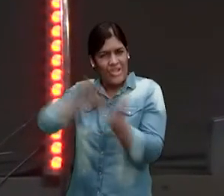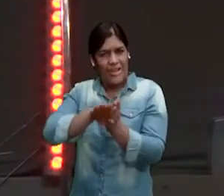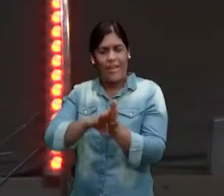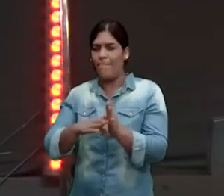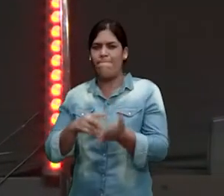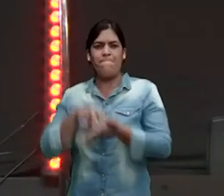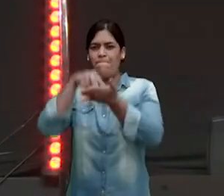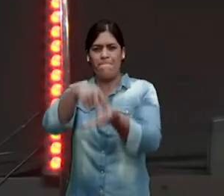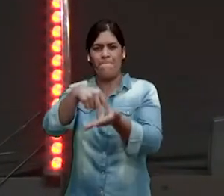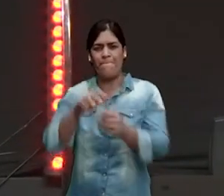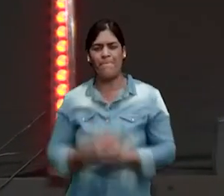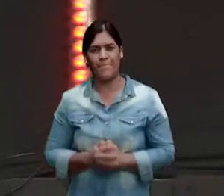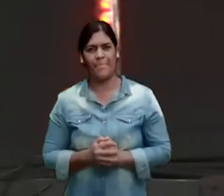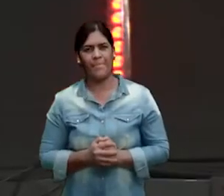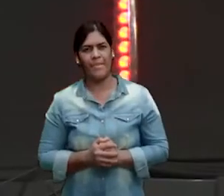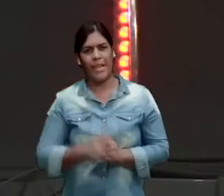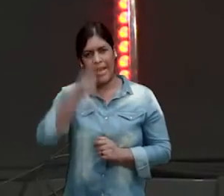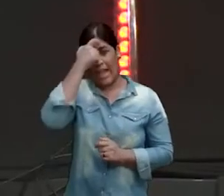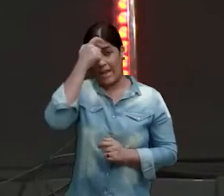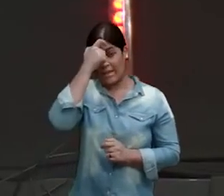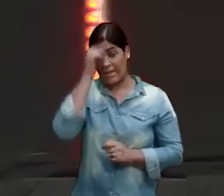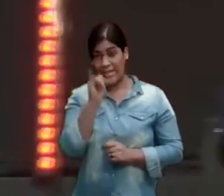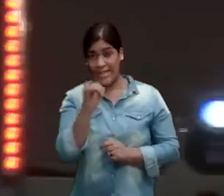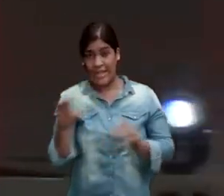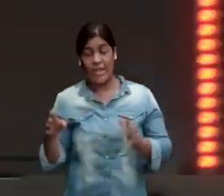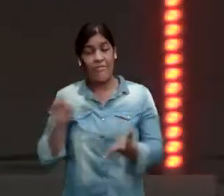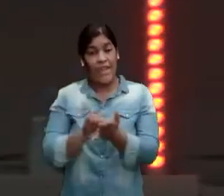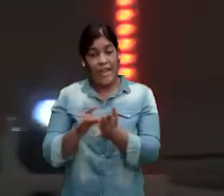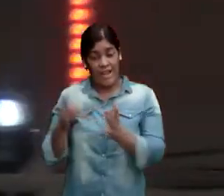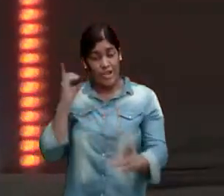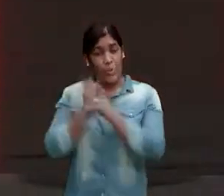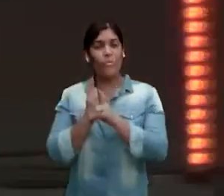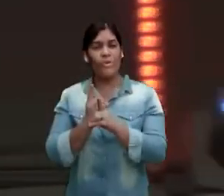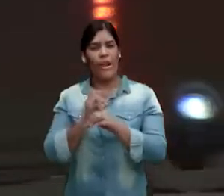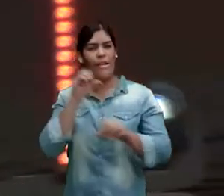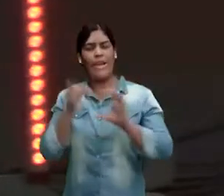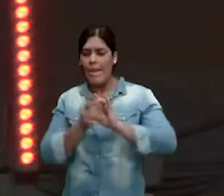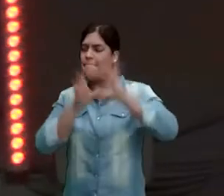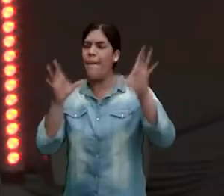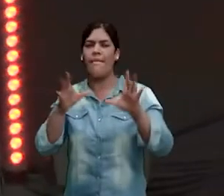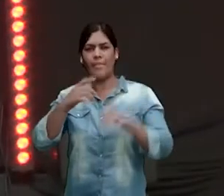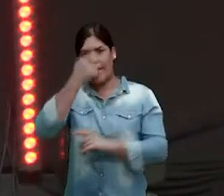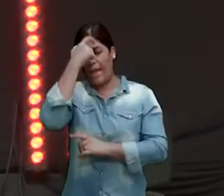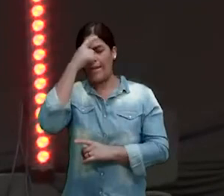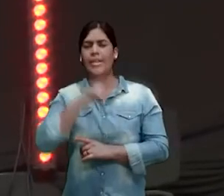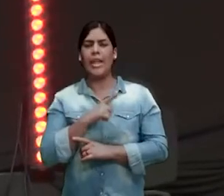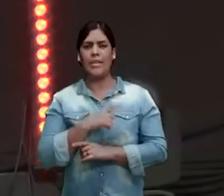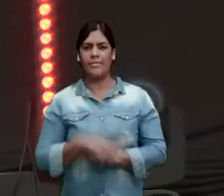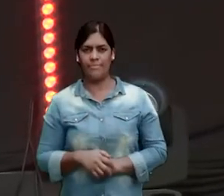caráter questionável Isso é verdade chegar te transforma é a Verdade que Liberta Conhecereis a verdade EA verdade